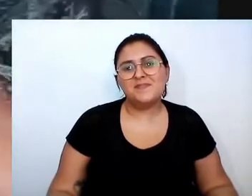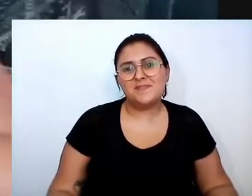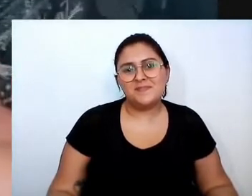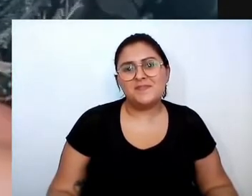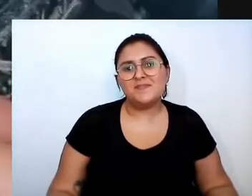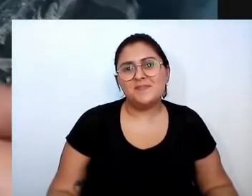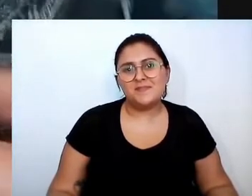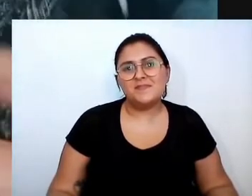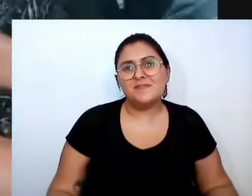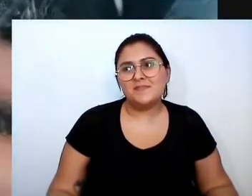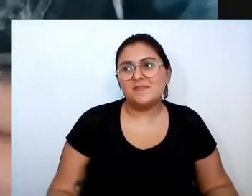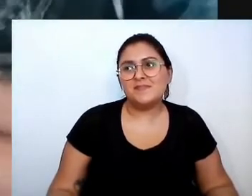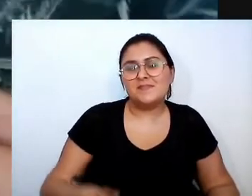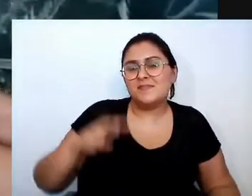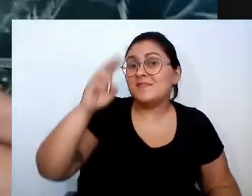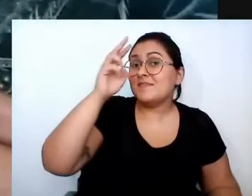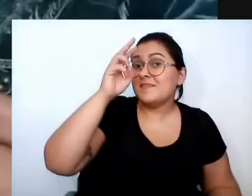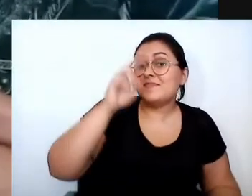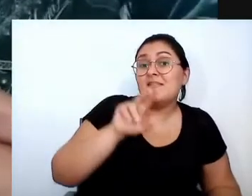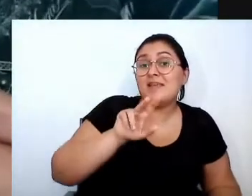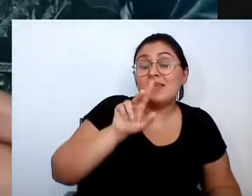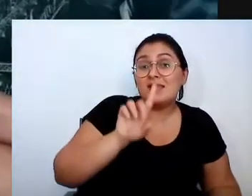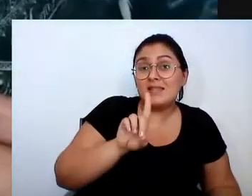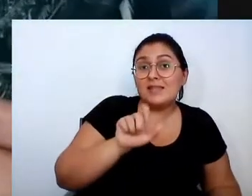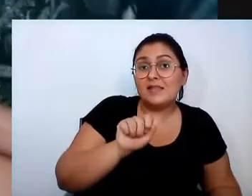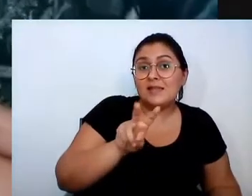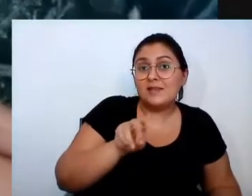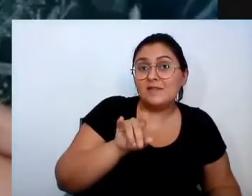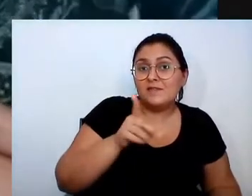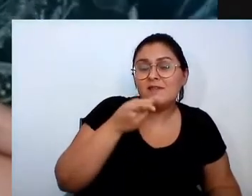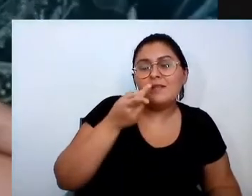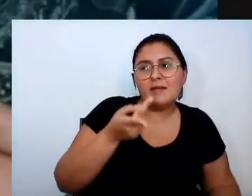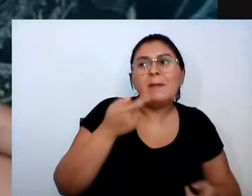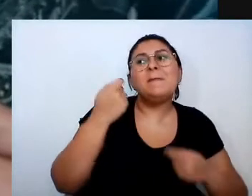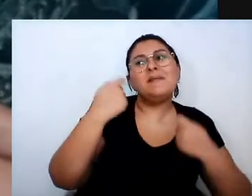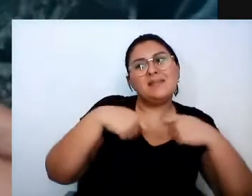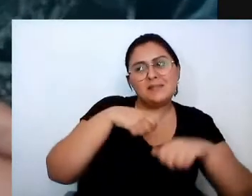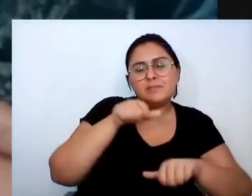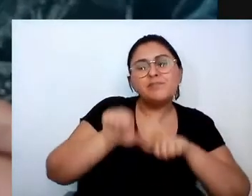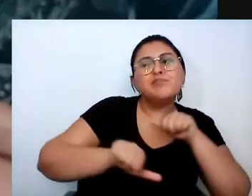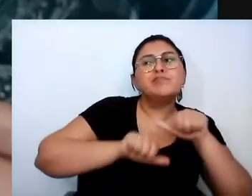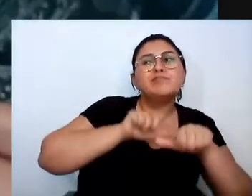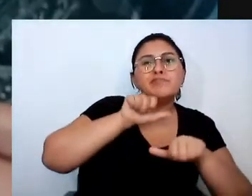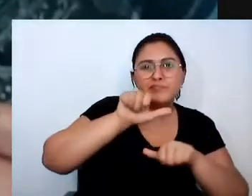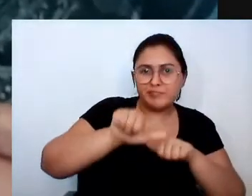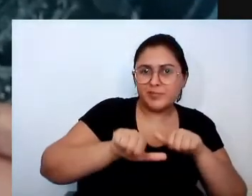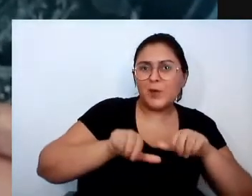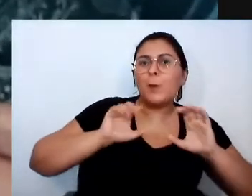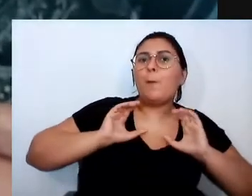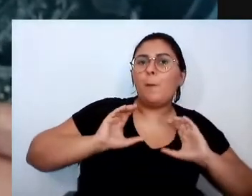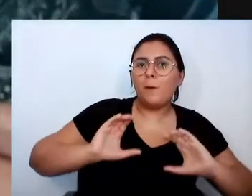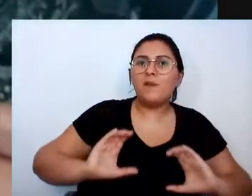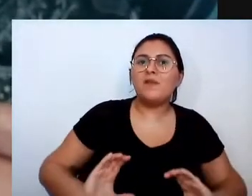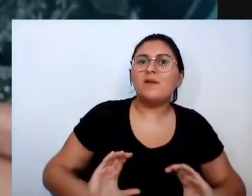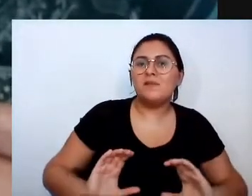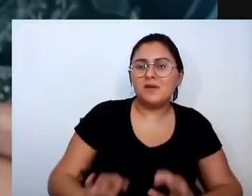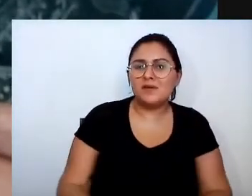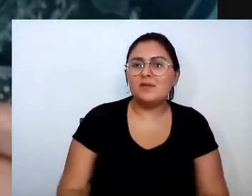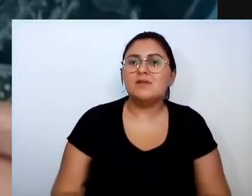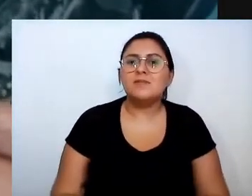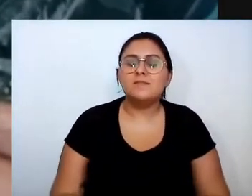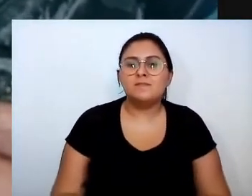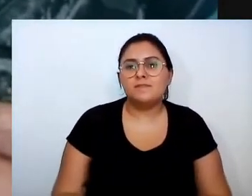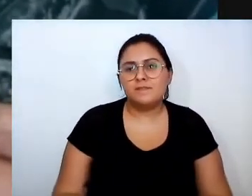sendo desconstruídas, né? Ao longo É. do tempo. E aí Aí, você. Sim, pode falar, desculpa,